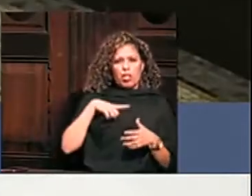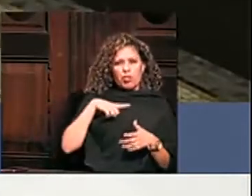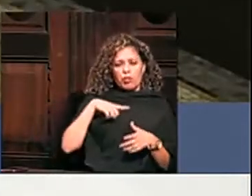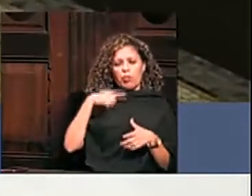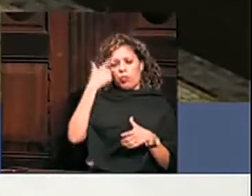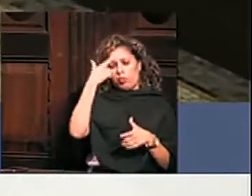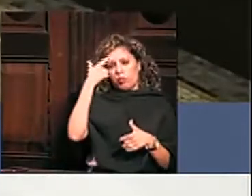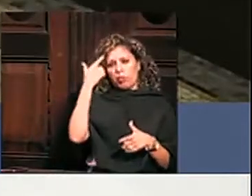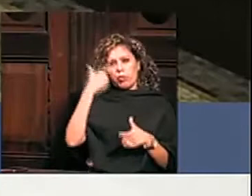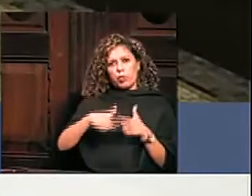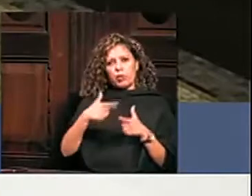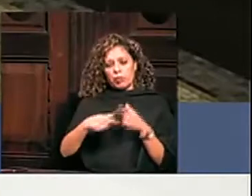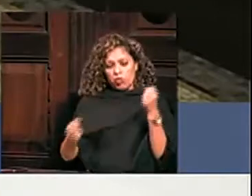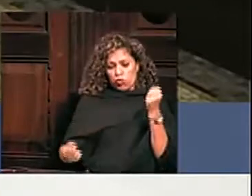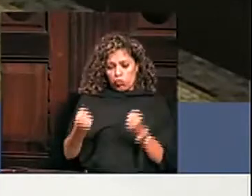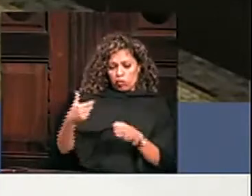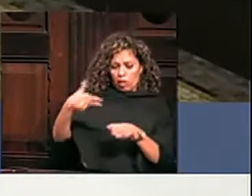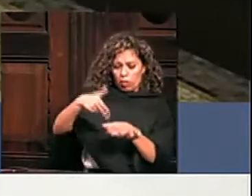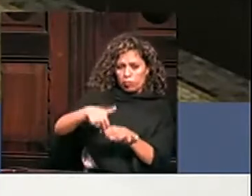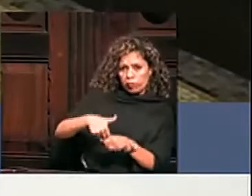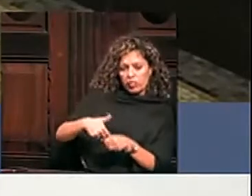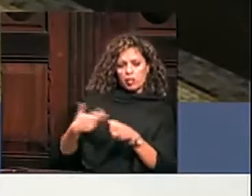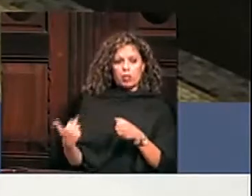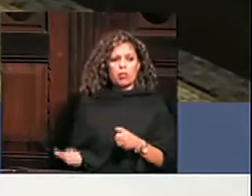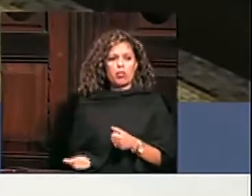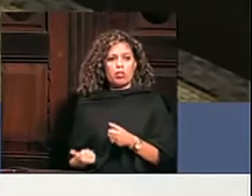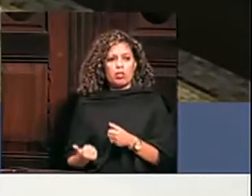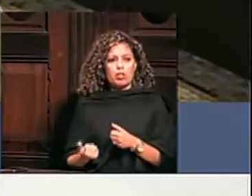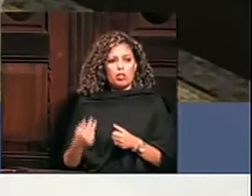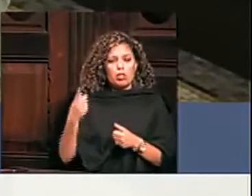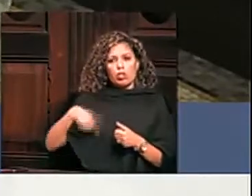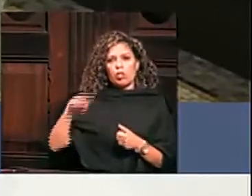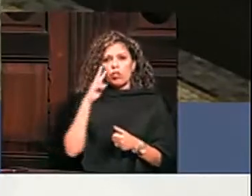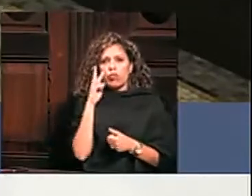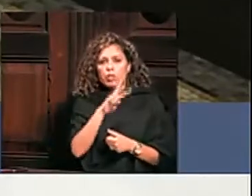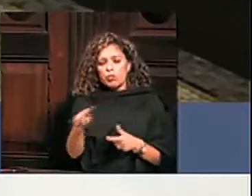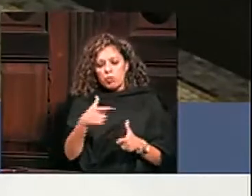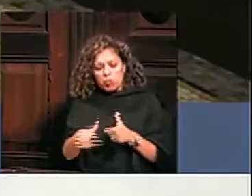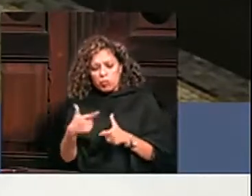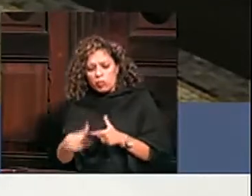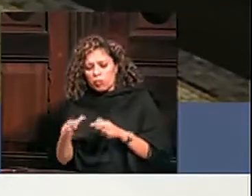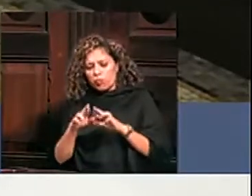enfim, todas as dificuldades que a população vem passando, não só pela questão da falta